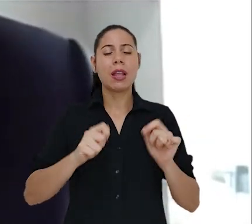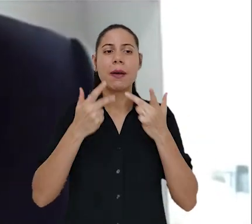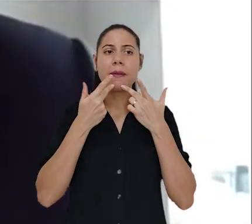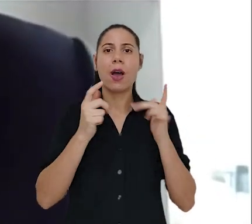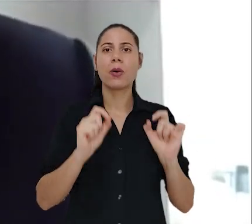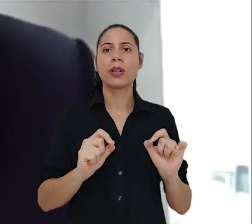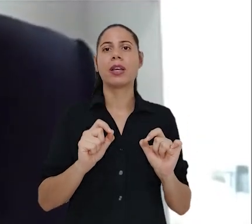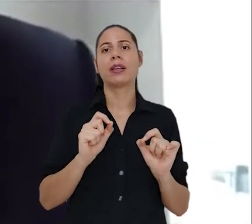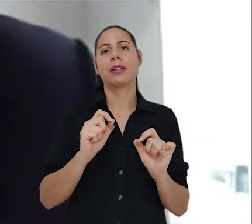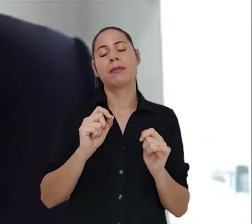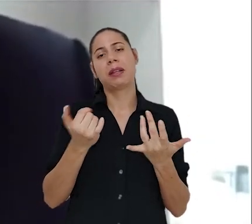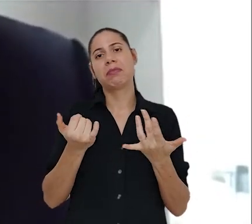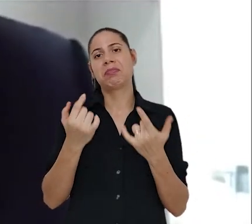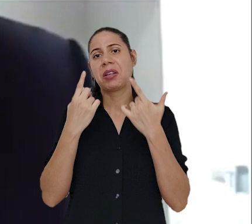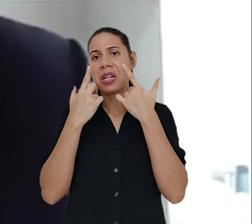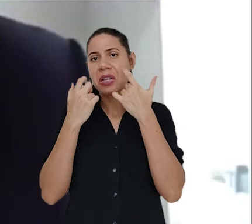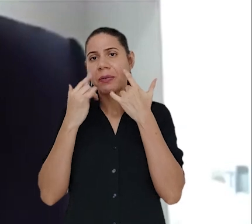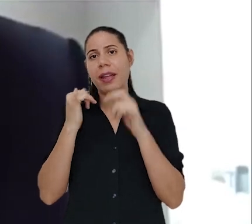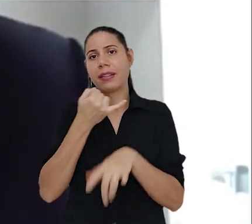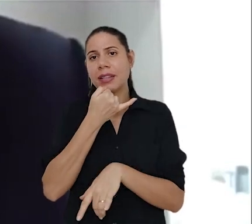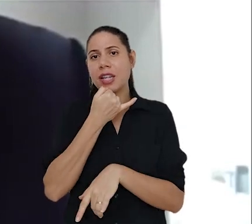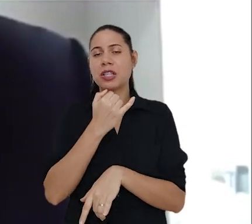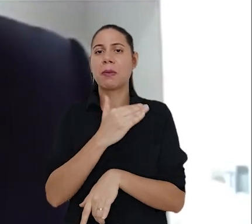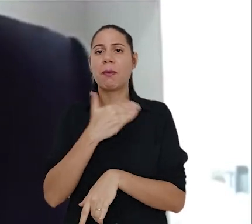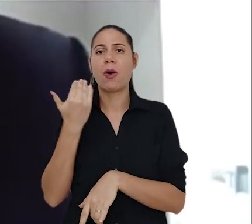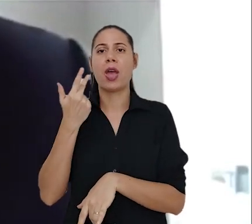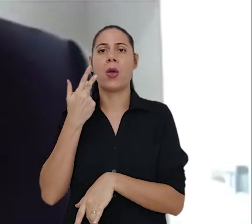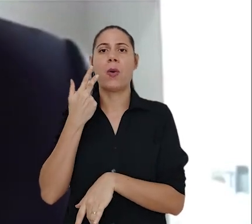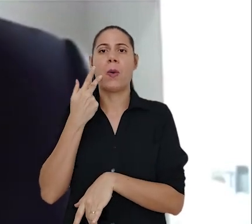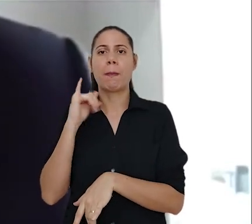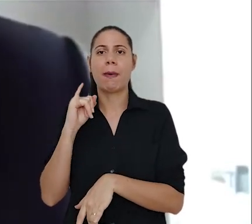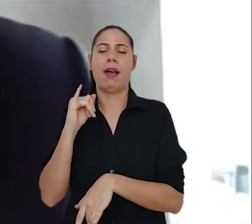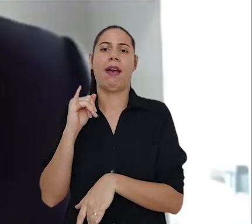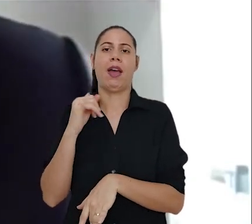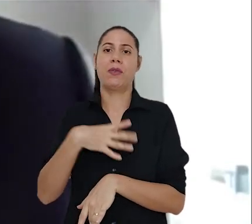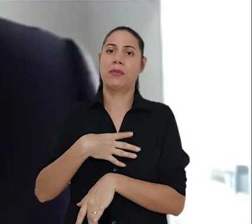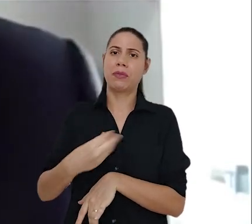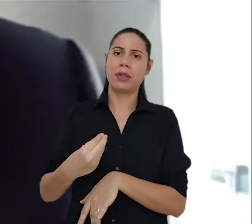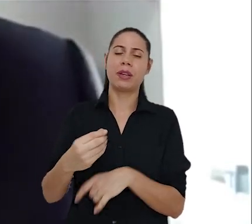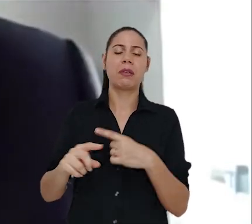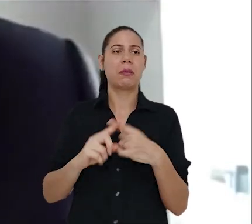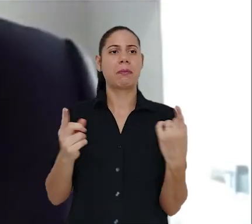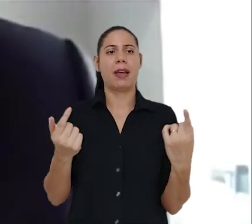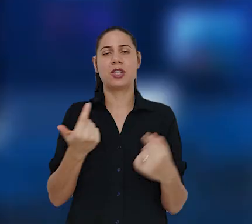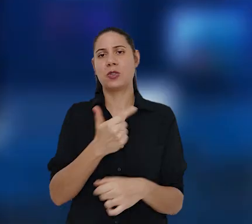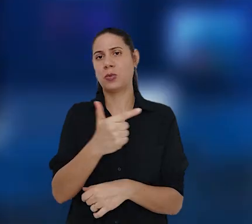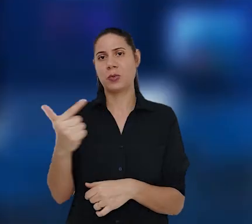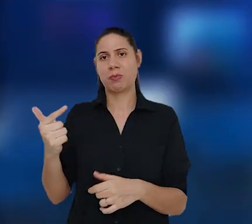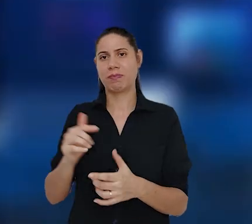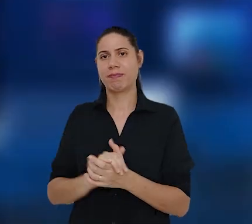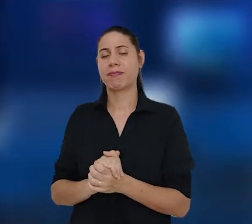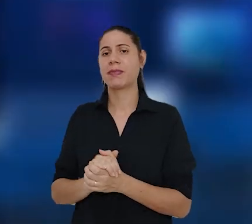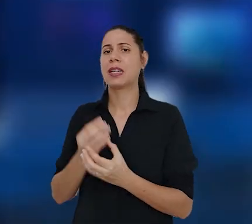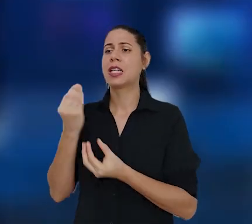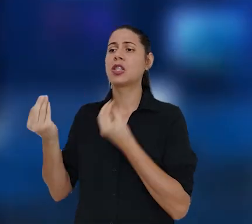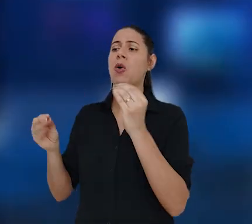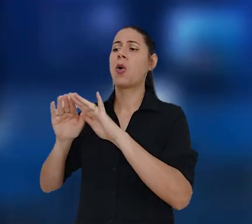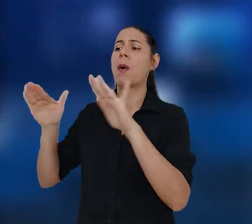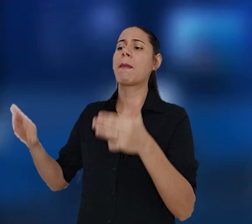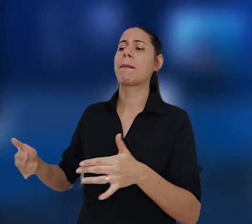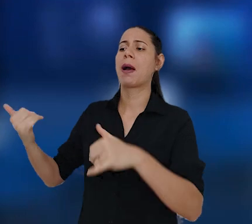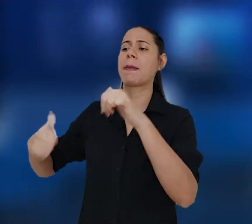mais lamentável que seja a morte de um pai, de um filho, enfim, não há exceção para esse tipo de situação. Como as bancas